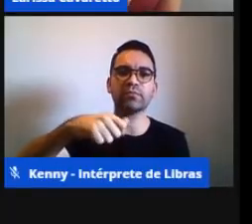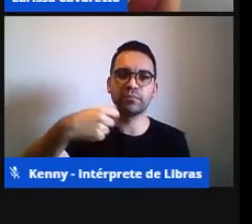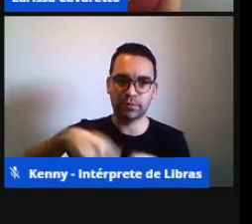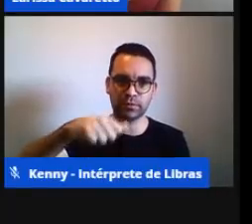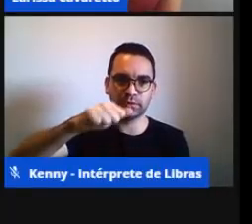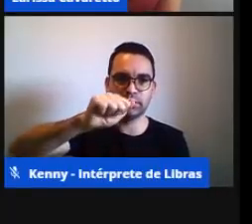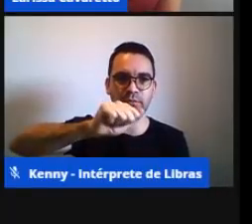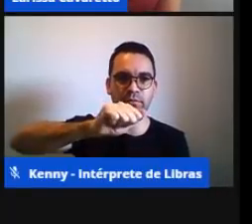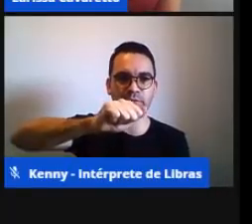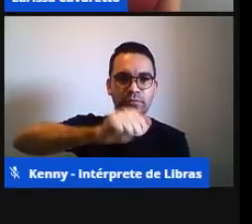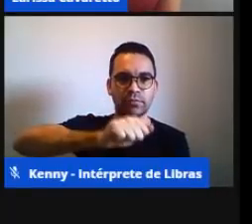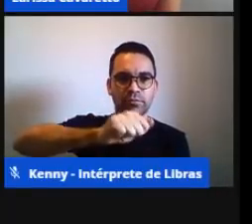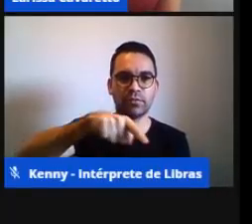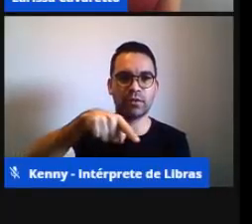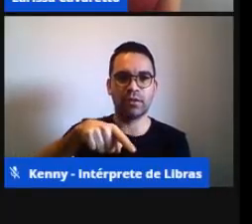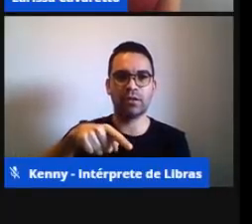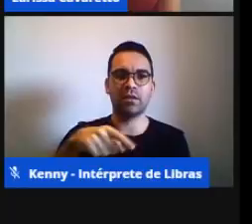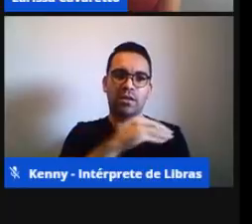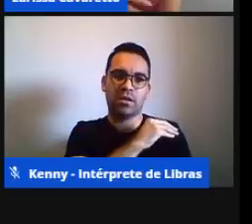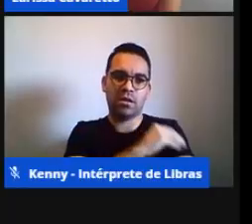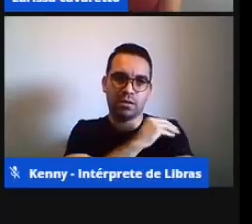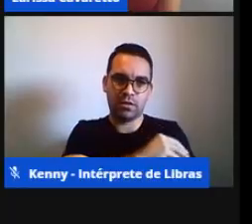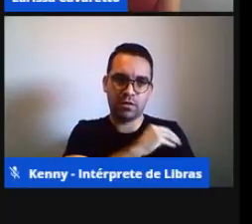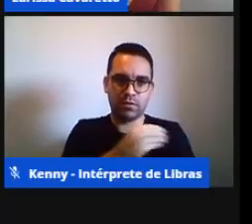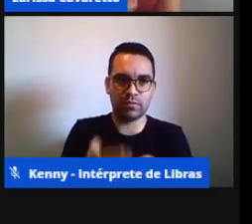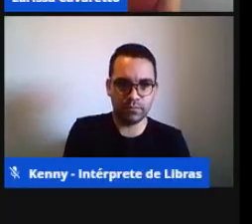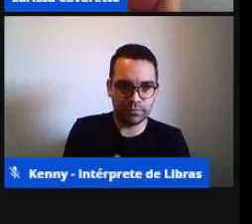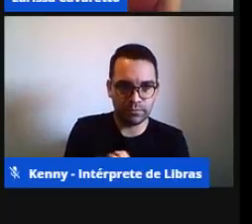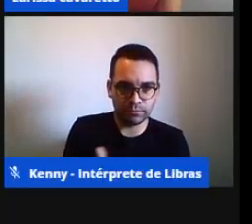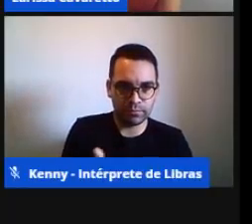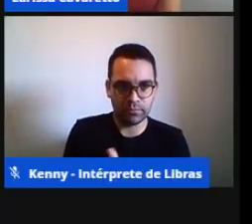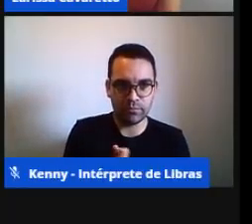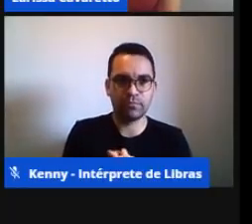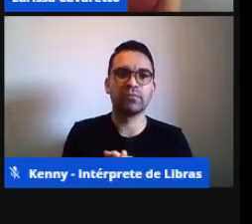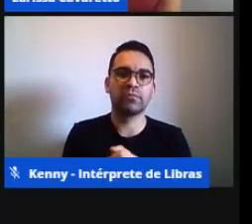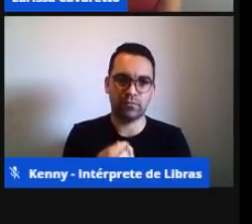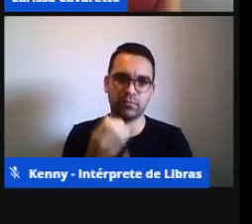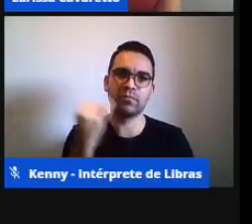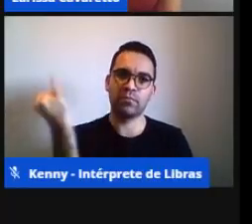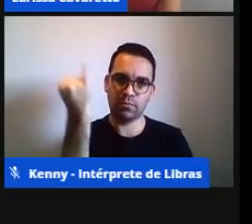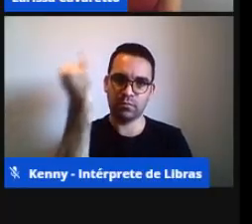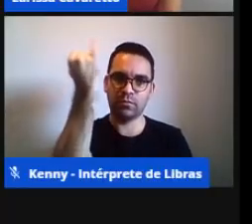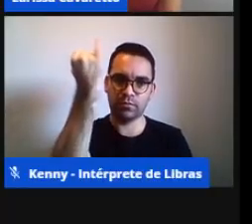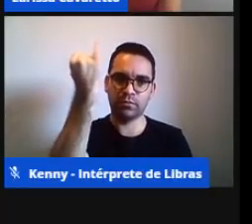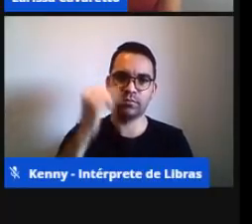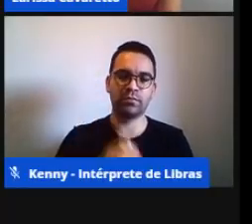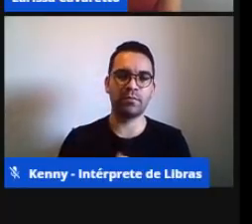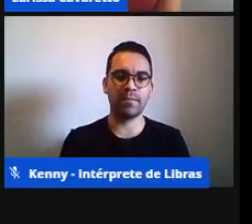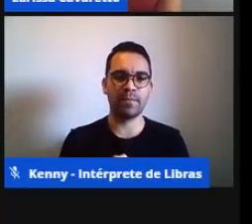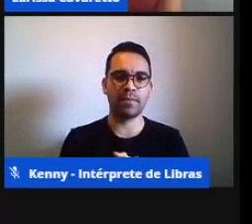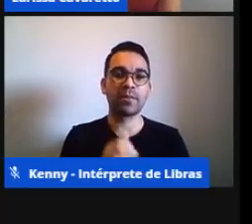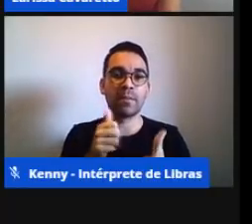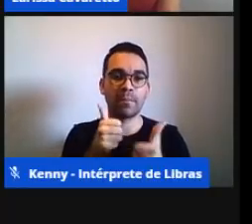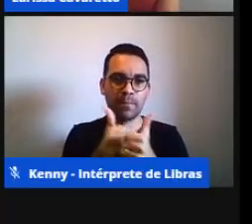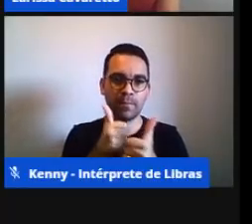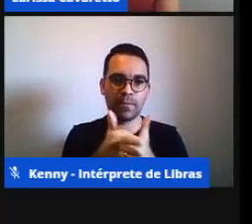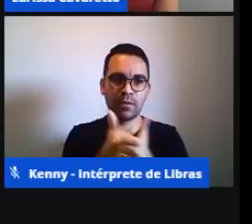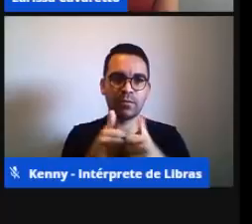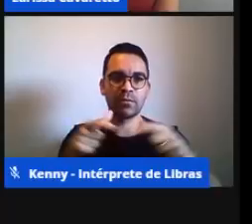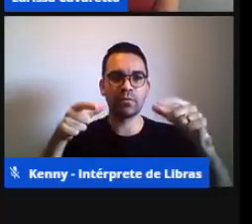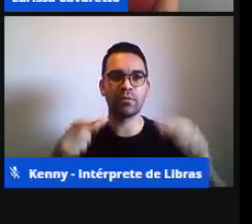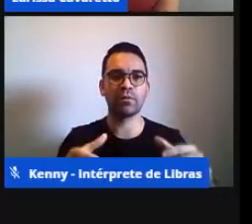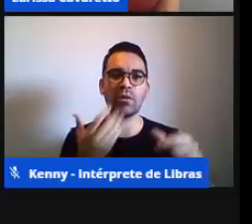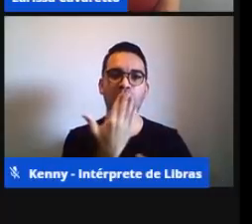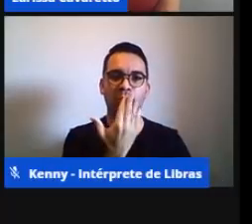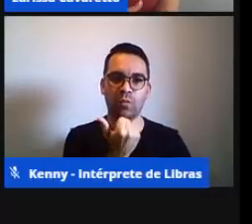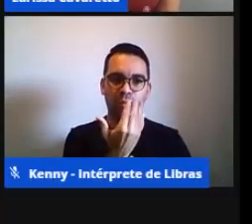mas a desinfecção com álcool gel também é importante. E próximo a refeitórios. Na verdade,